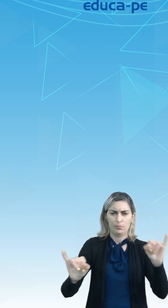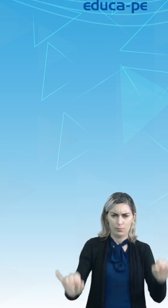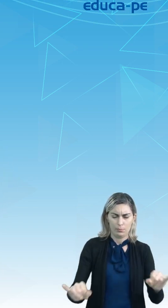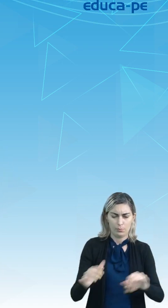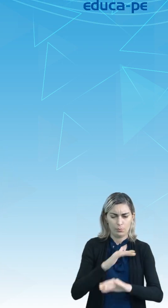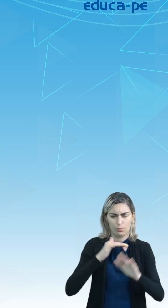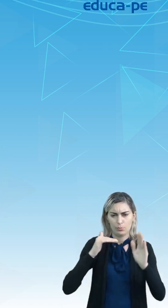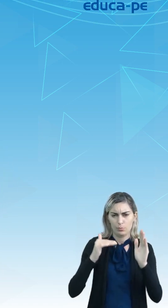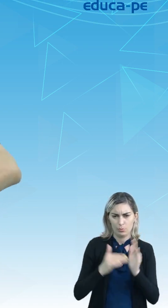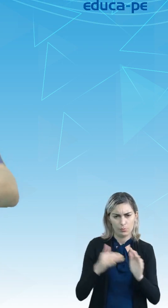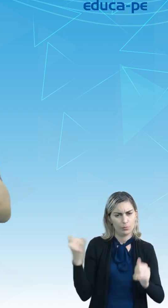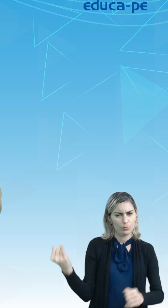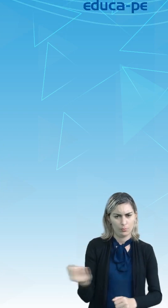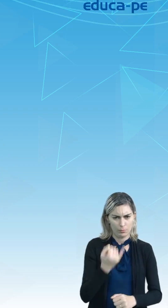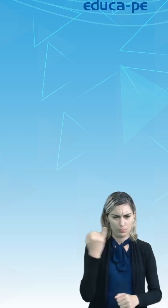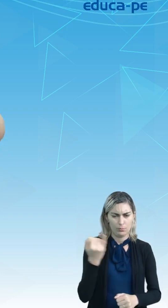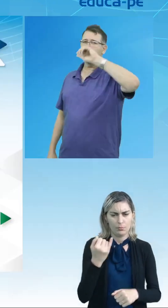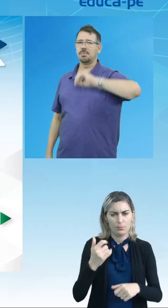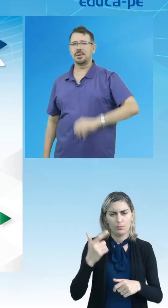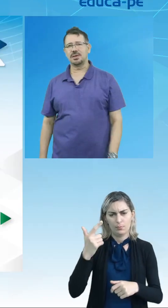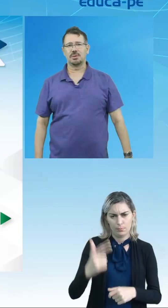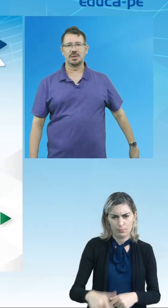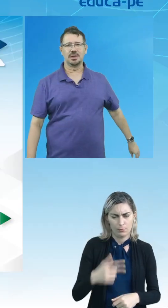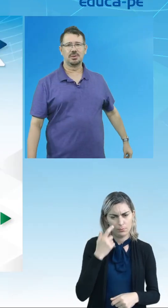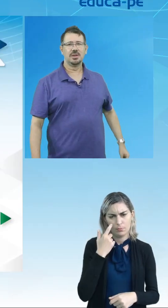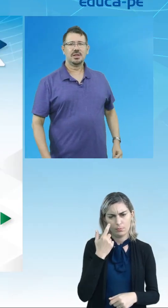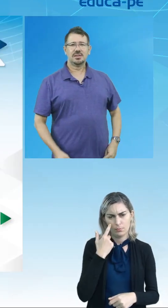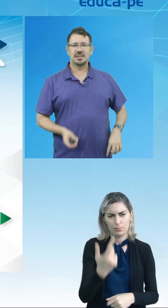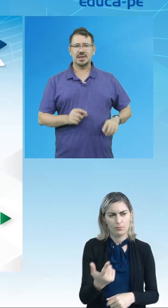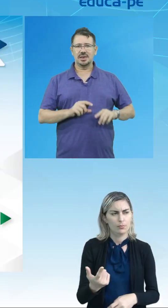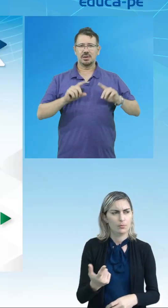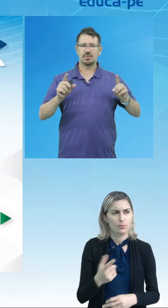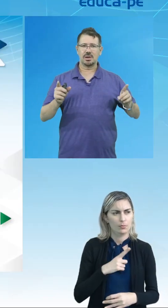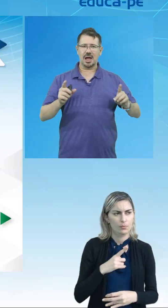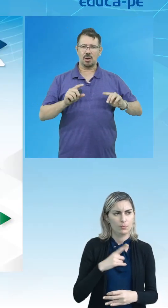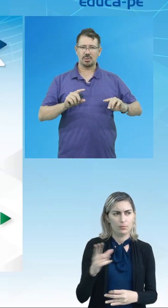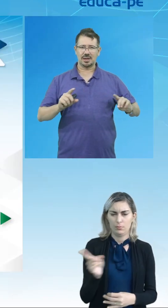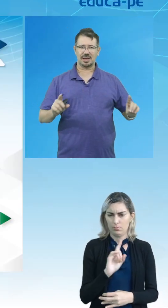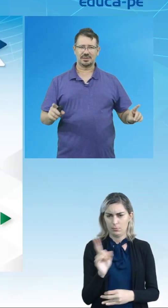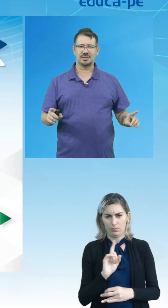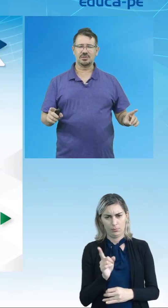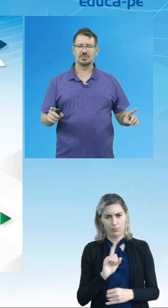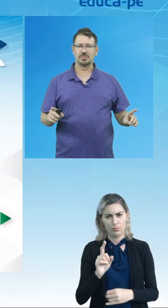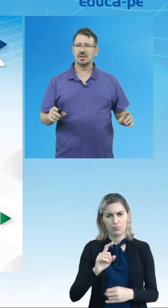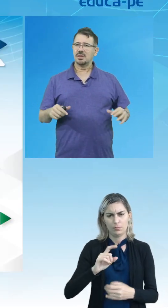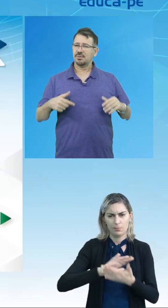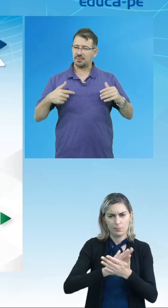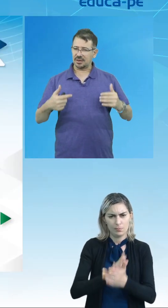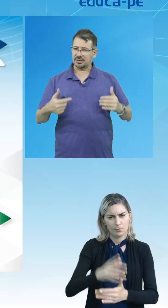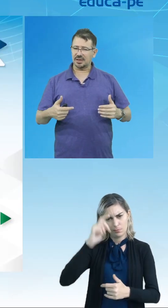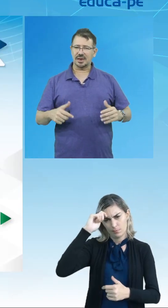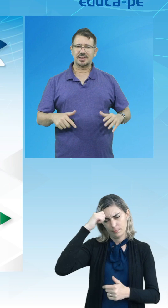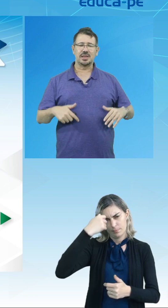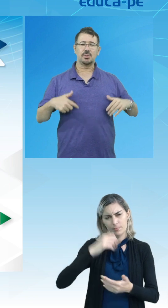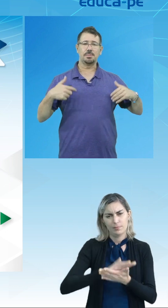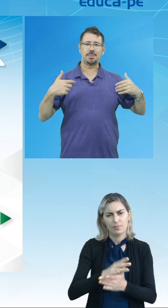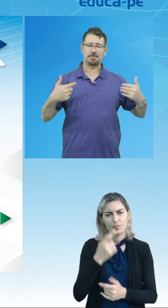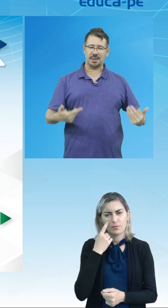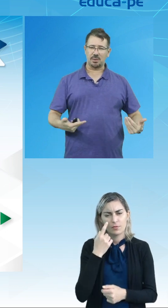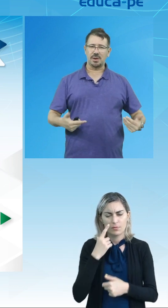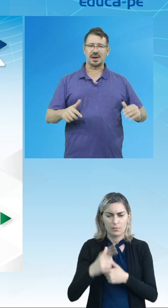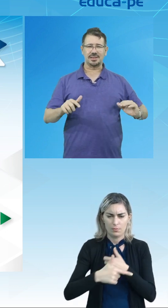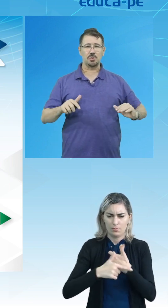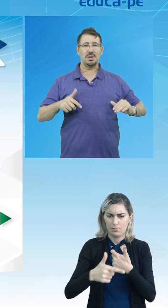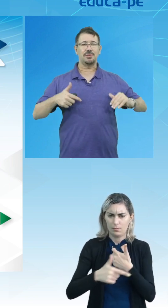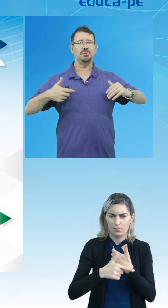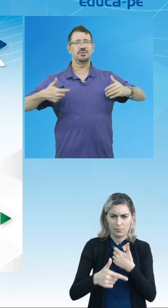tudo isso é importante. Mais uma, acompanhem comigo. Diga não ao racismo. Veja que ela tem um